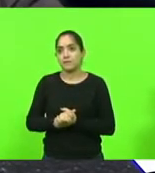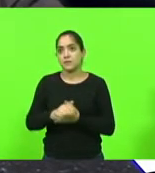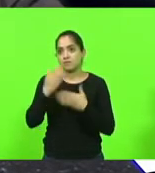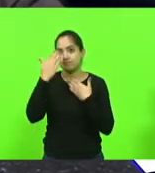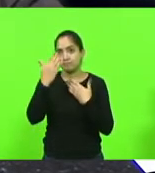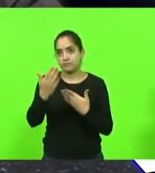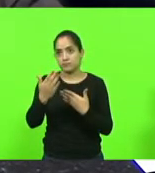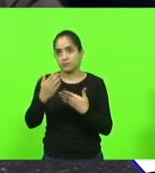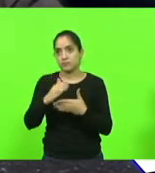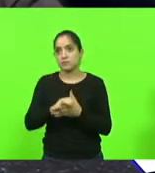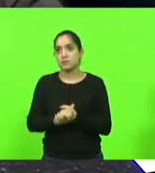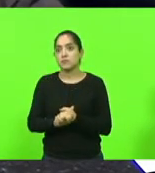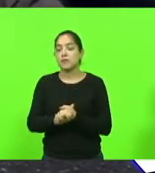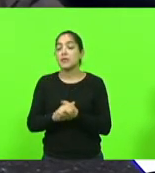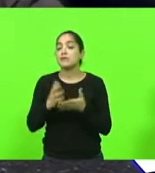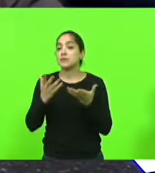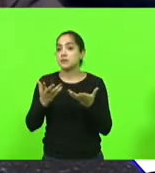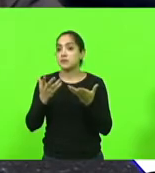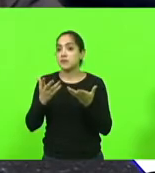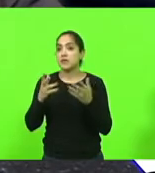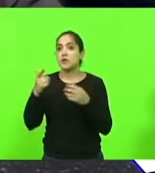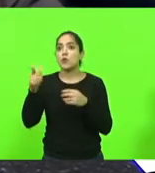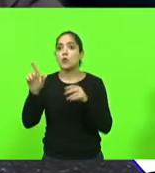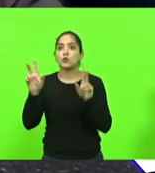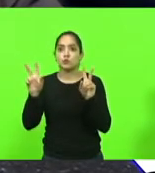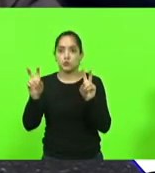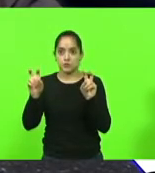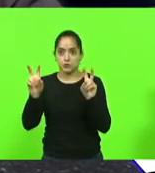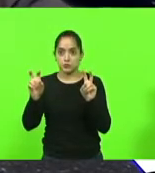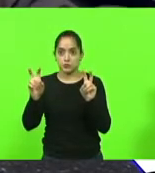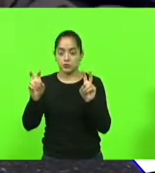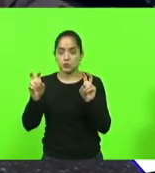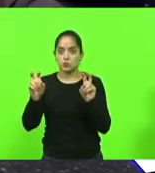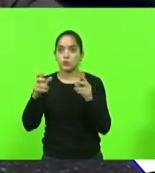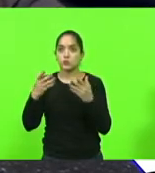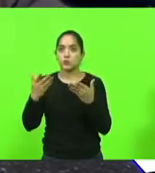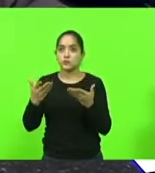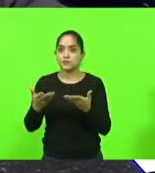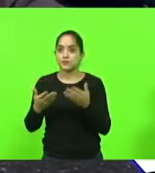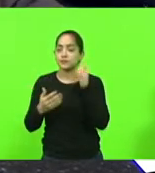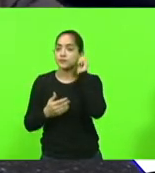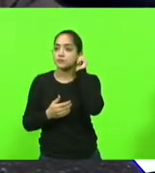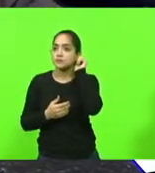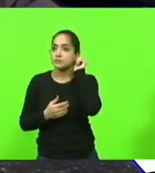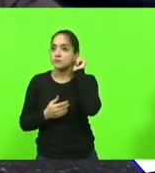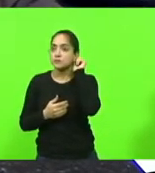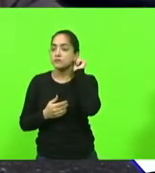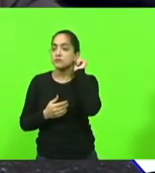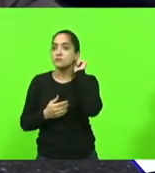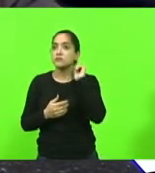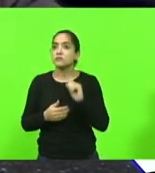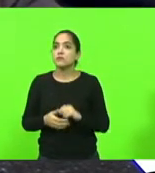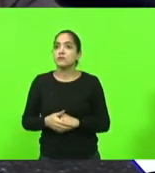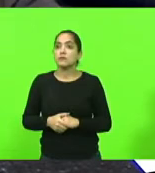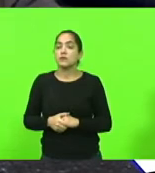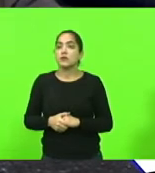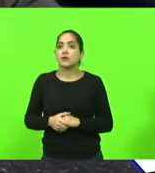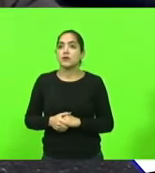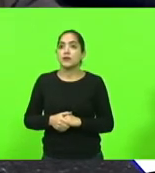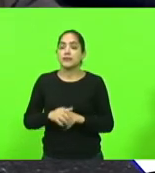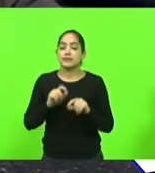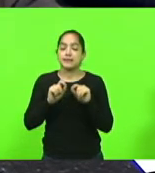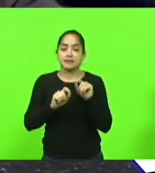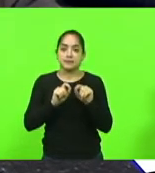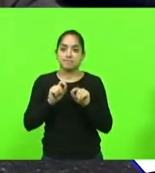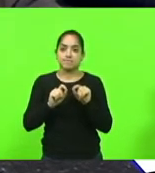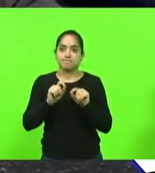obrigado. Também quero falar um assunto, senhor presidente, quero trazer um outro assunto a essa tribuna que diz respeito